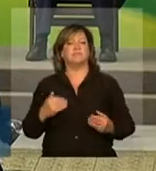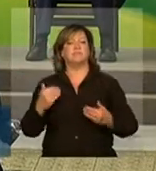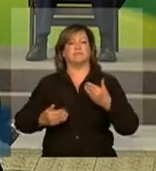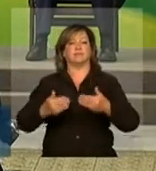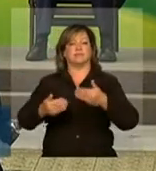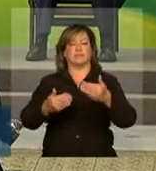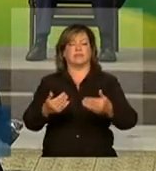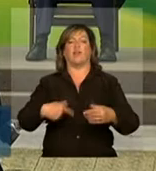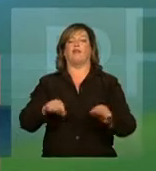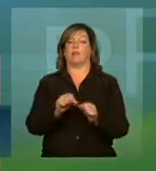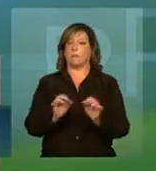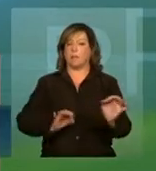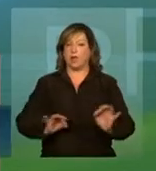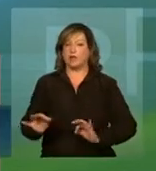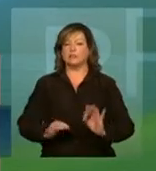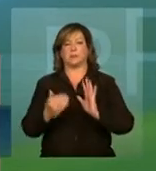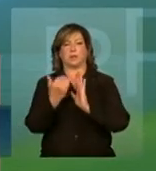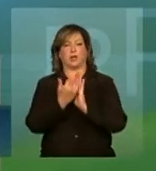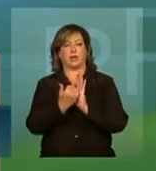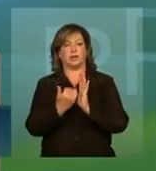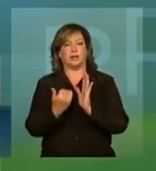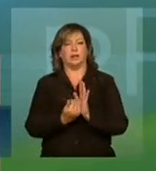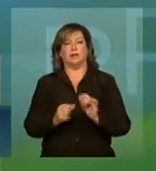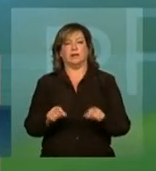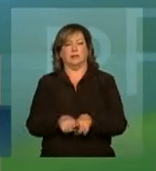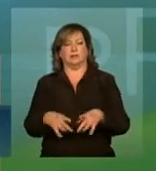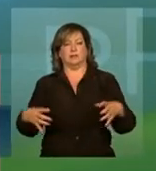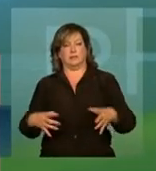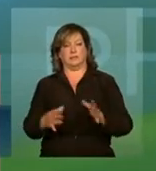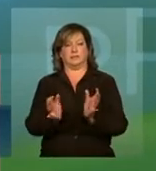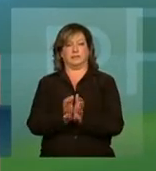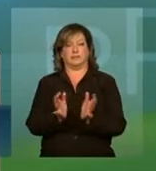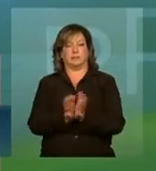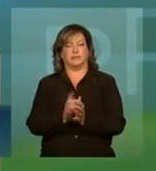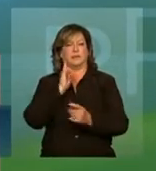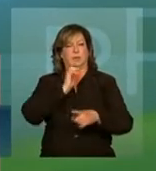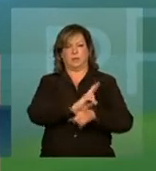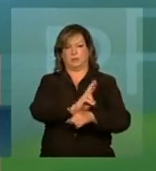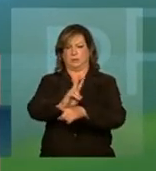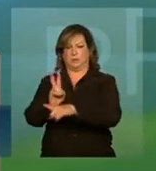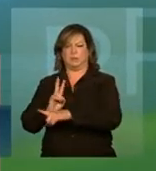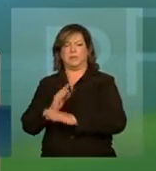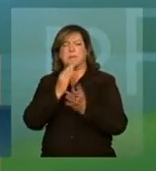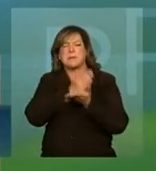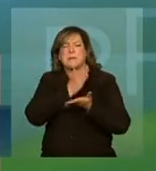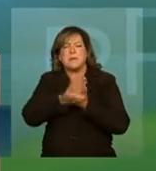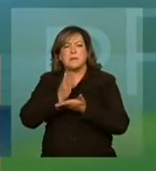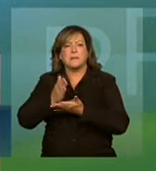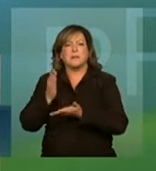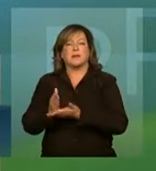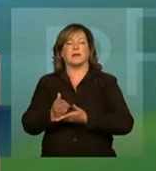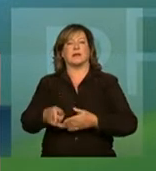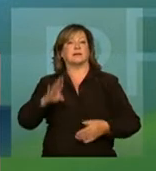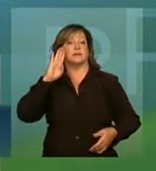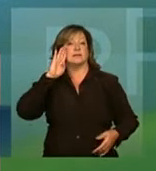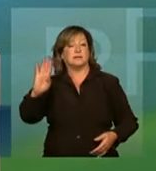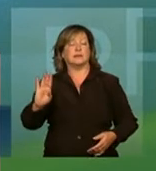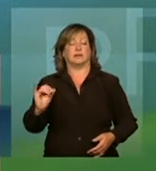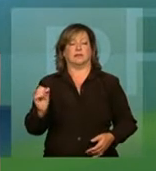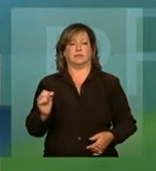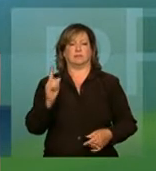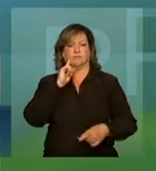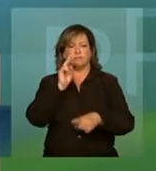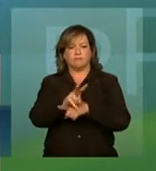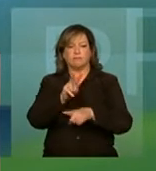Estruturamos programas e projetos, todos integrantes de um sistema de monitoramento detalhado, que objetiva acompanhar as